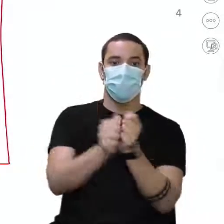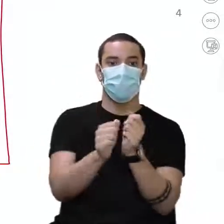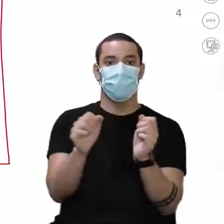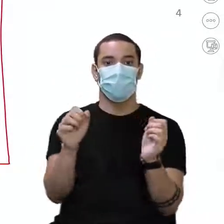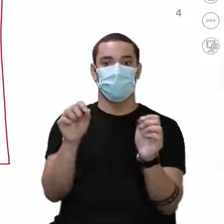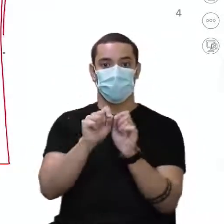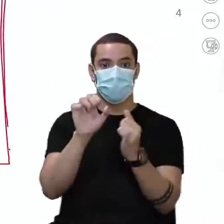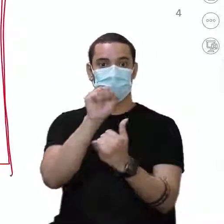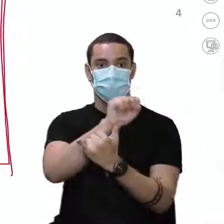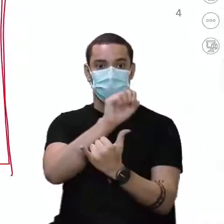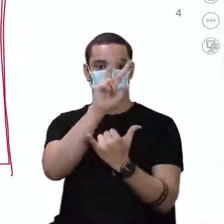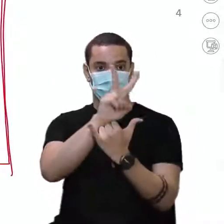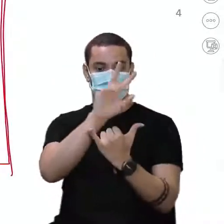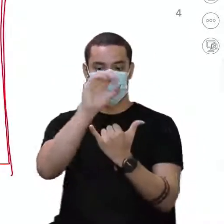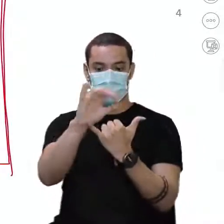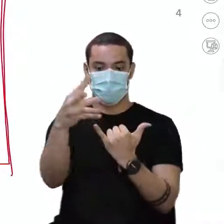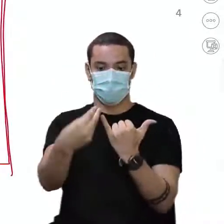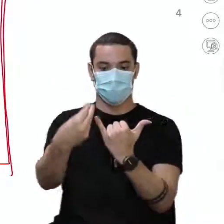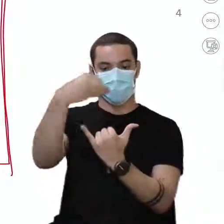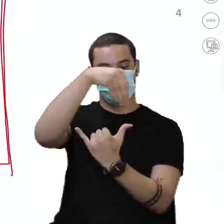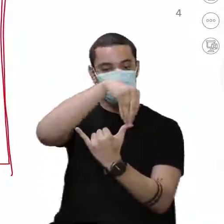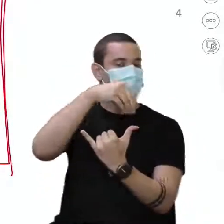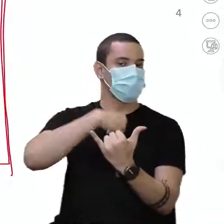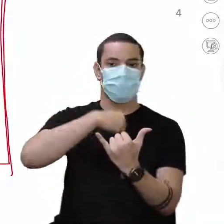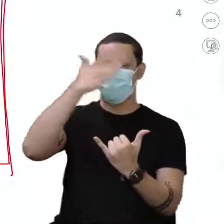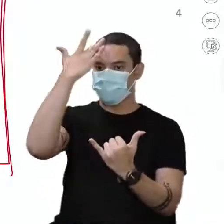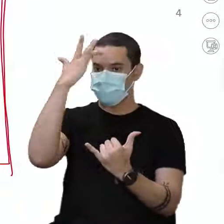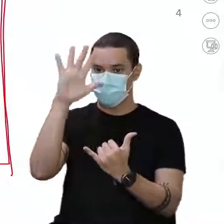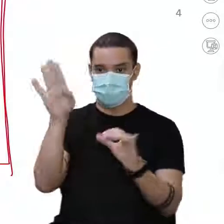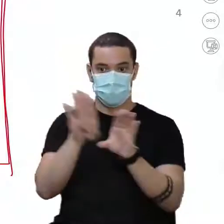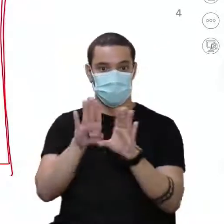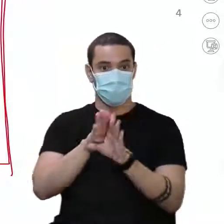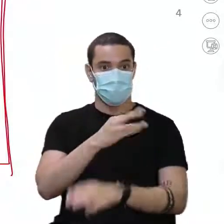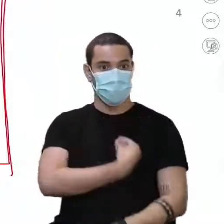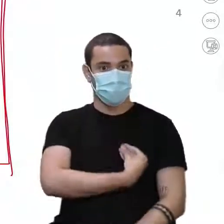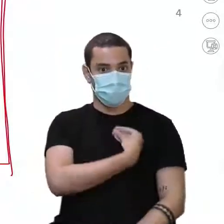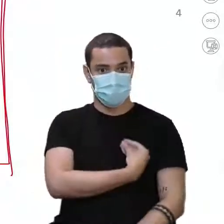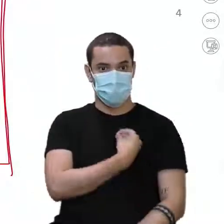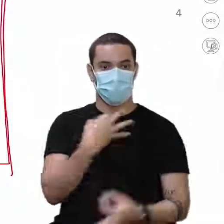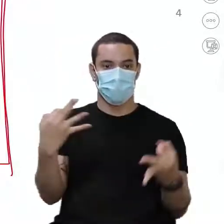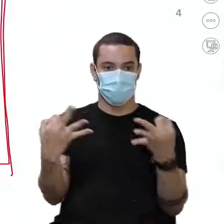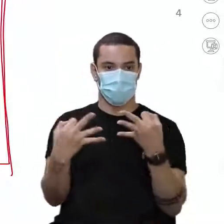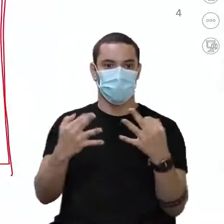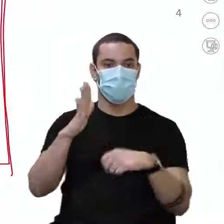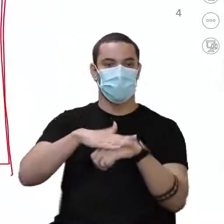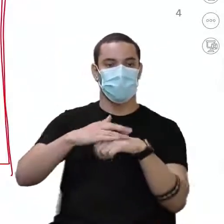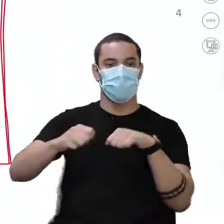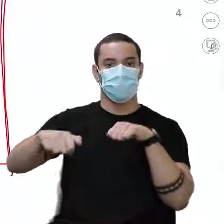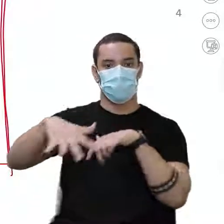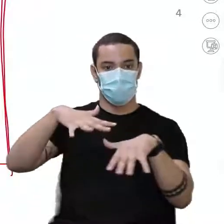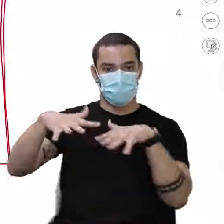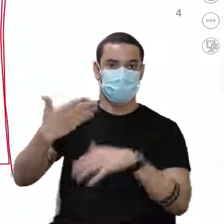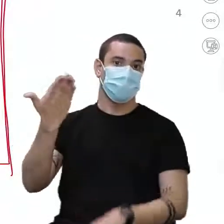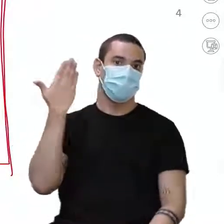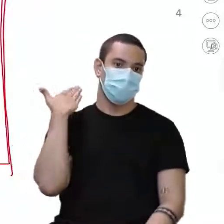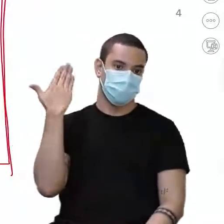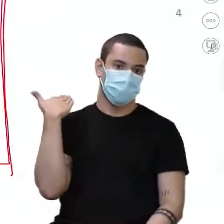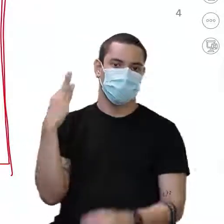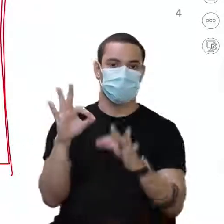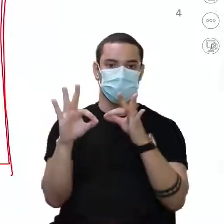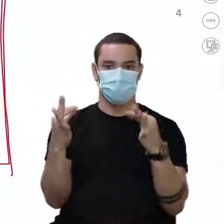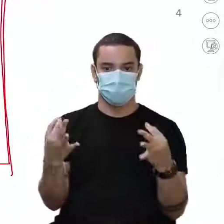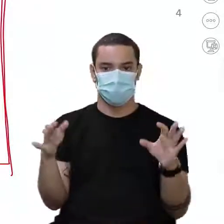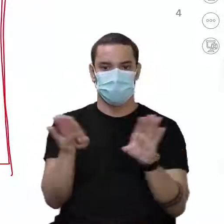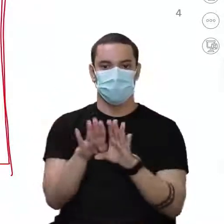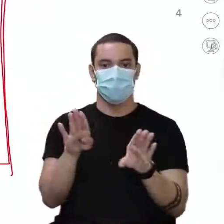simples, passado determinado é o presente perfeito. Ações no passado é o simple past.